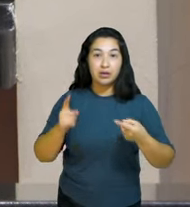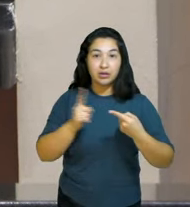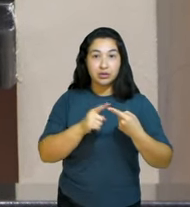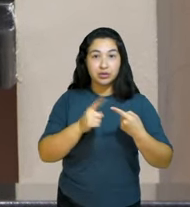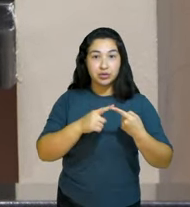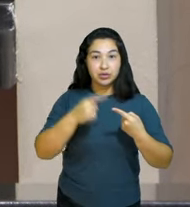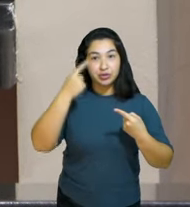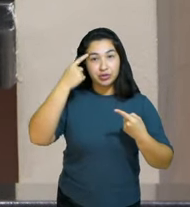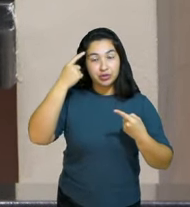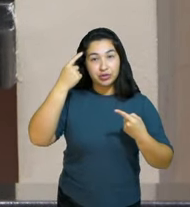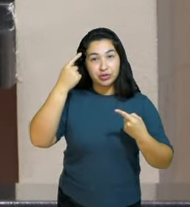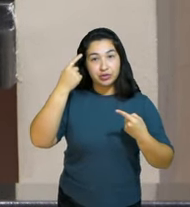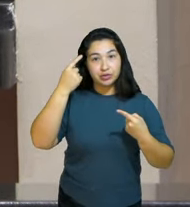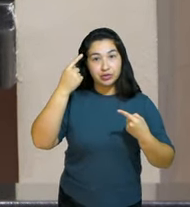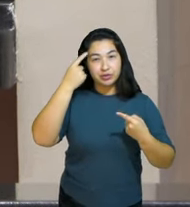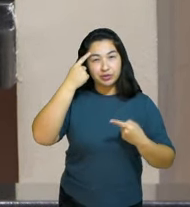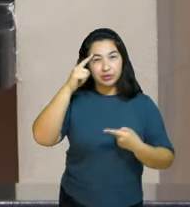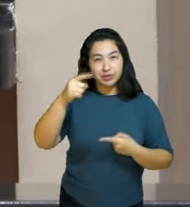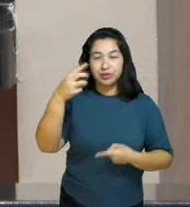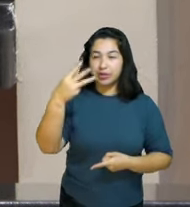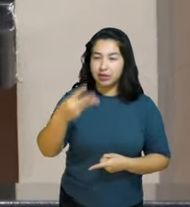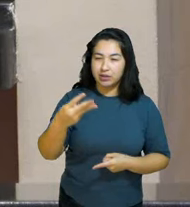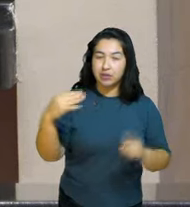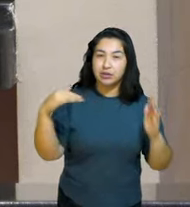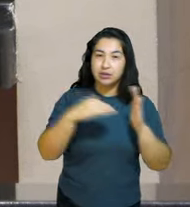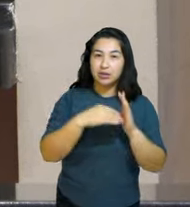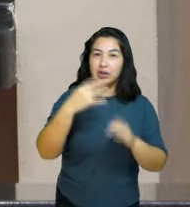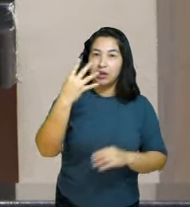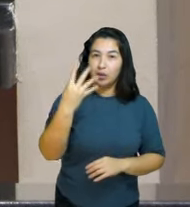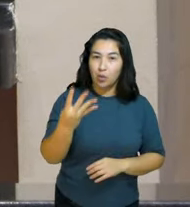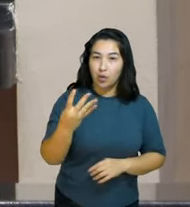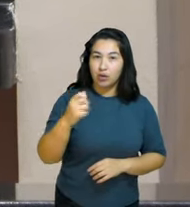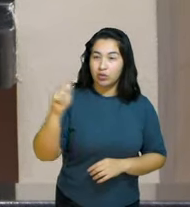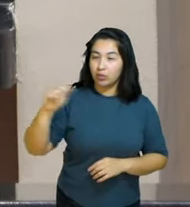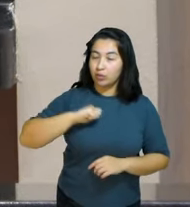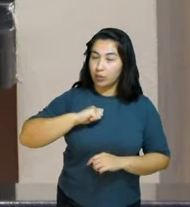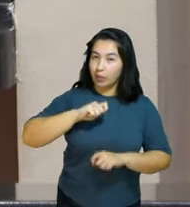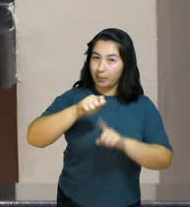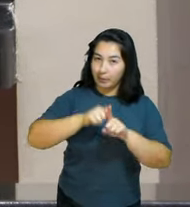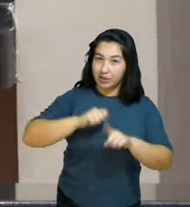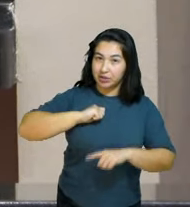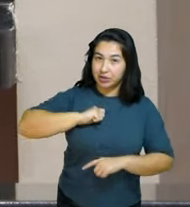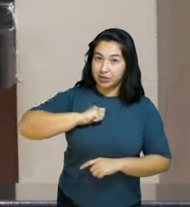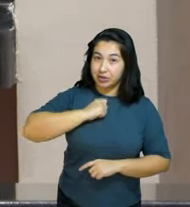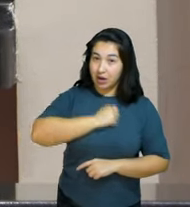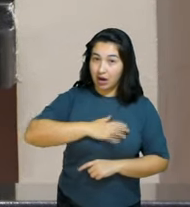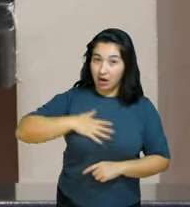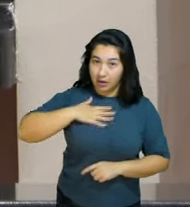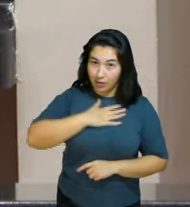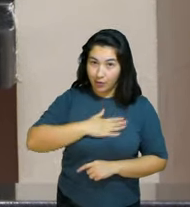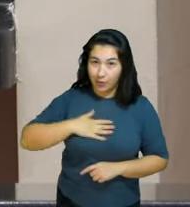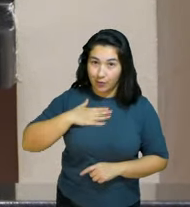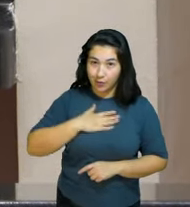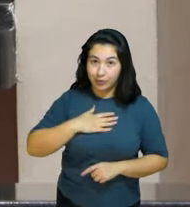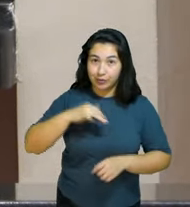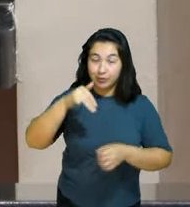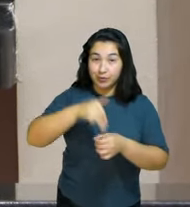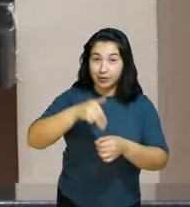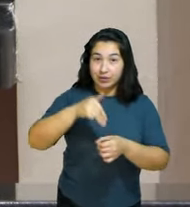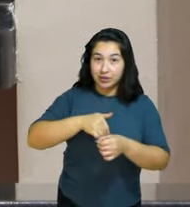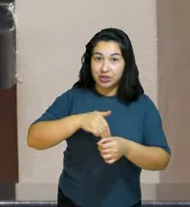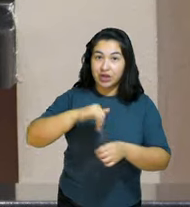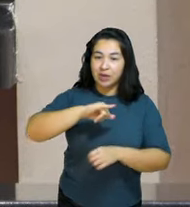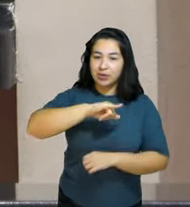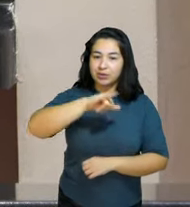de agosto, e 17 e 18, em Jaraguá, para a gente desatar esse nó. Se, e